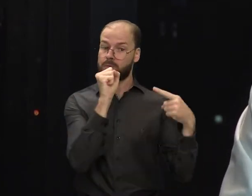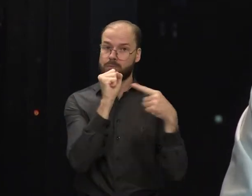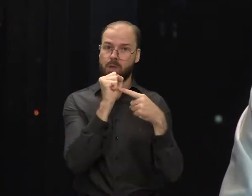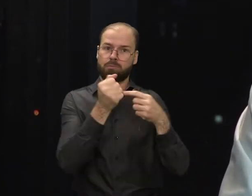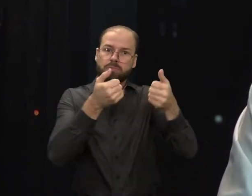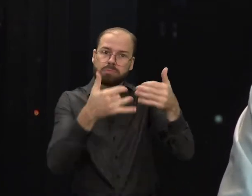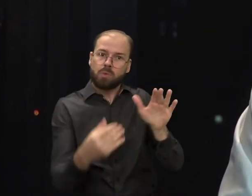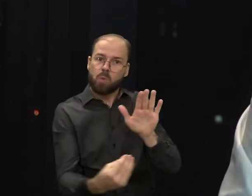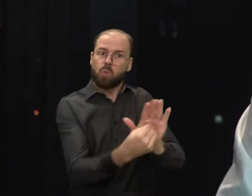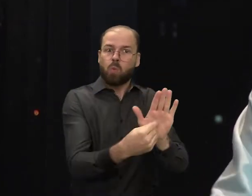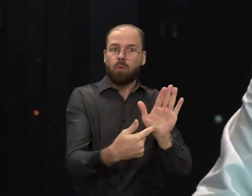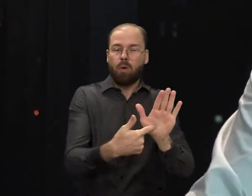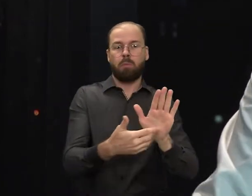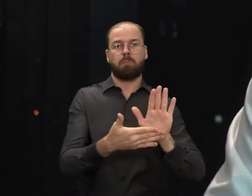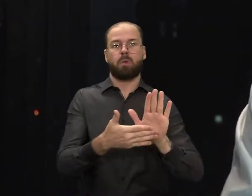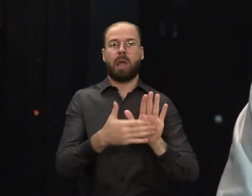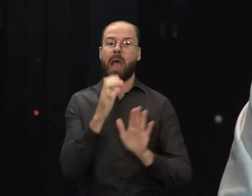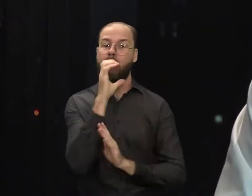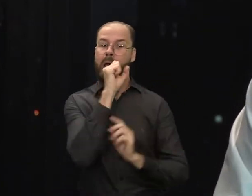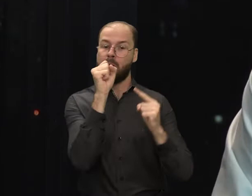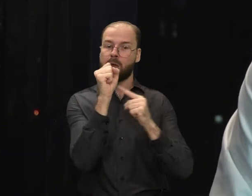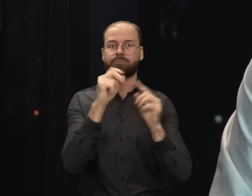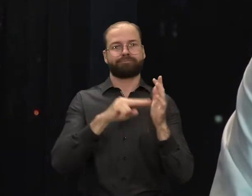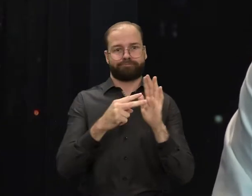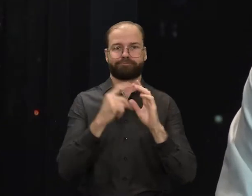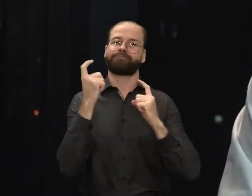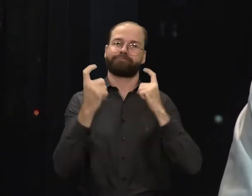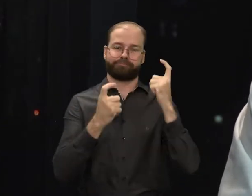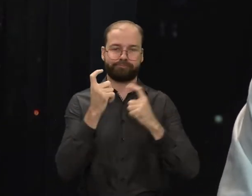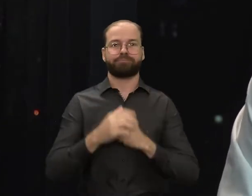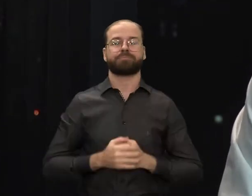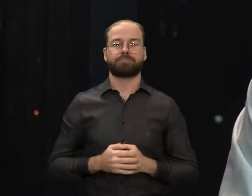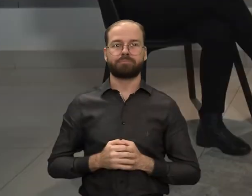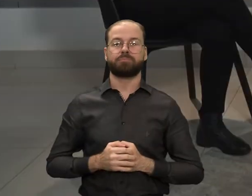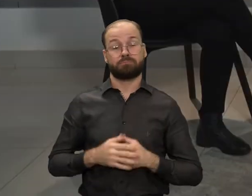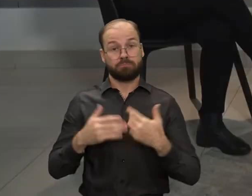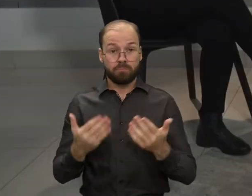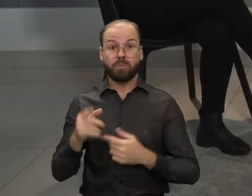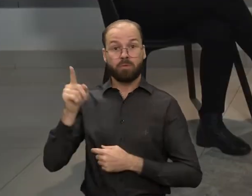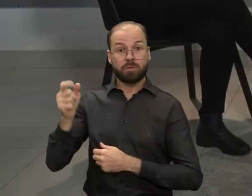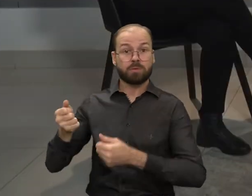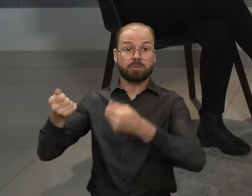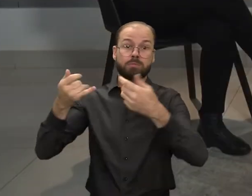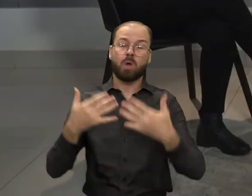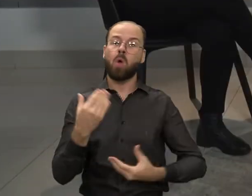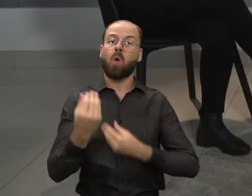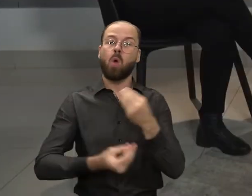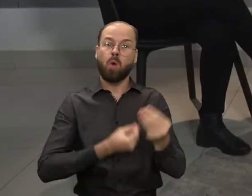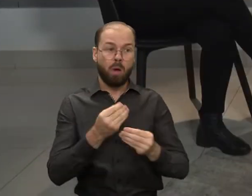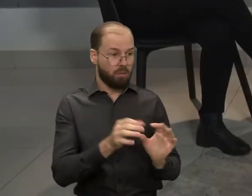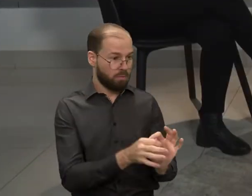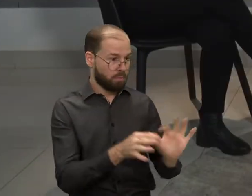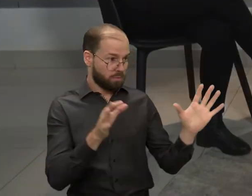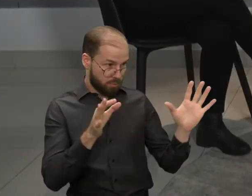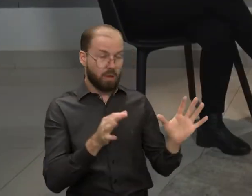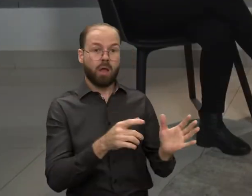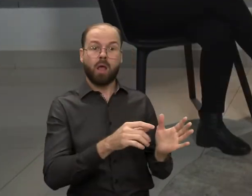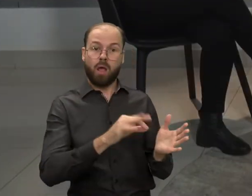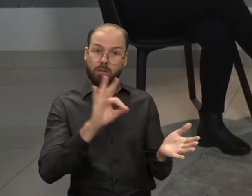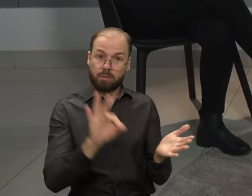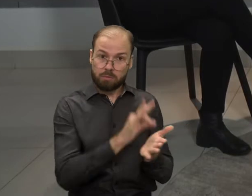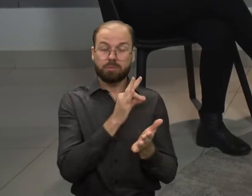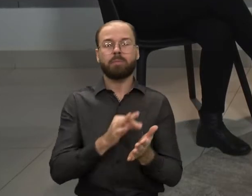pouco preocupante, essa busca pela celeridade. Já que o senhor tocou nesse ponto do licenciamento, explica pra